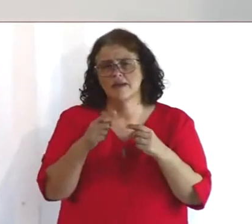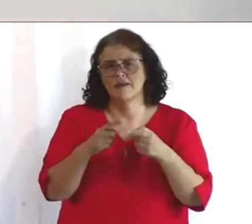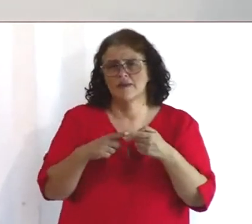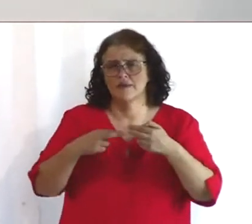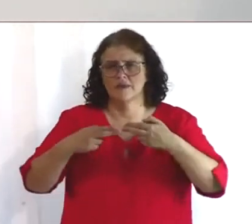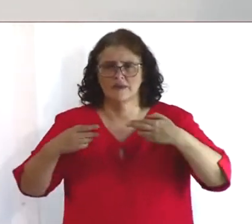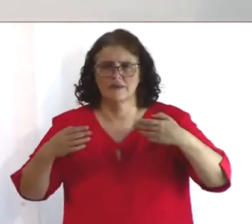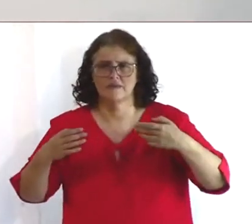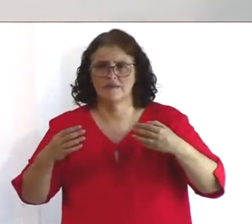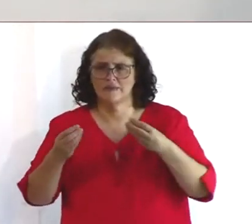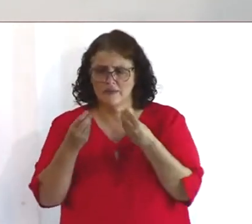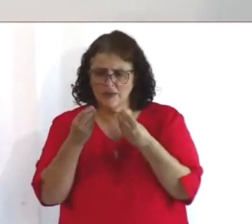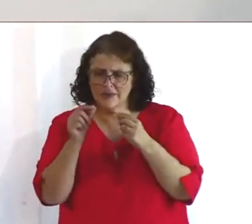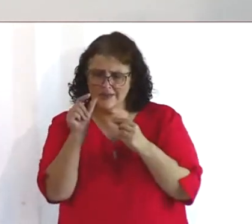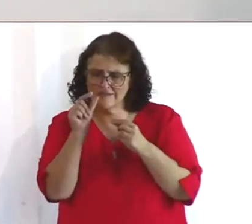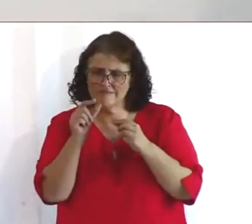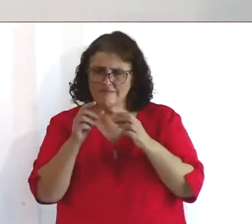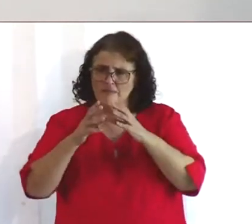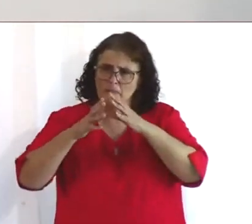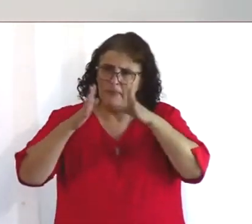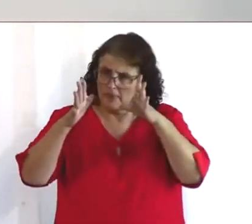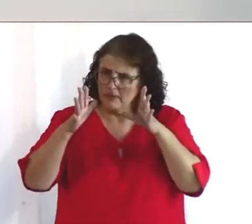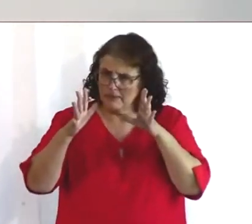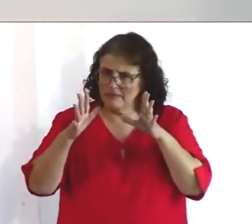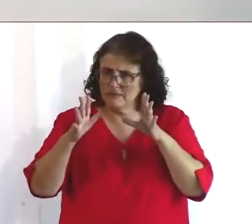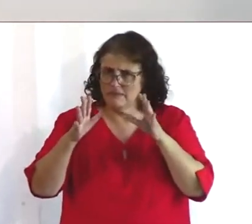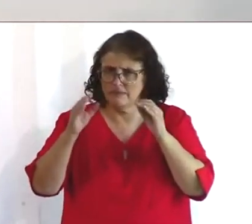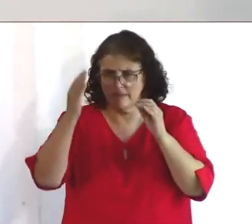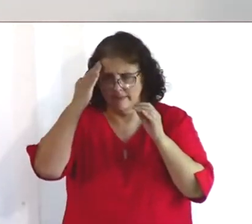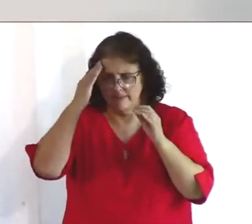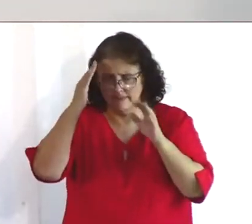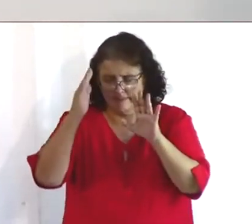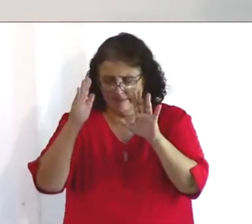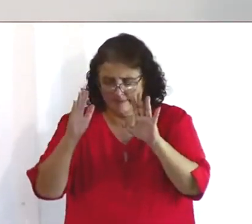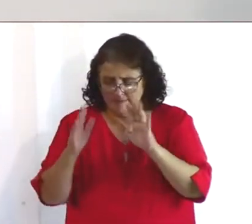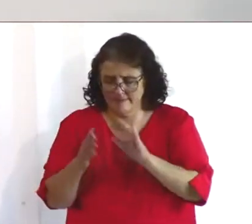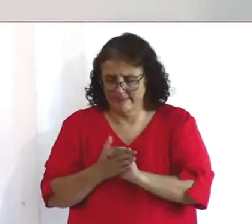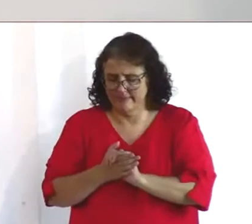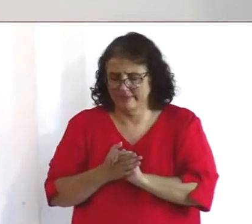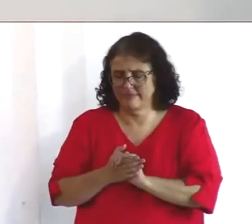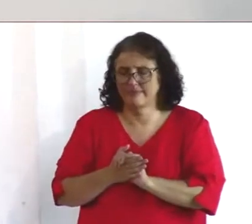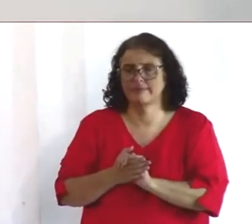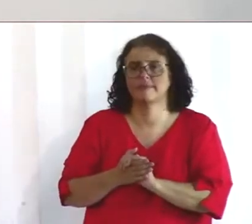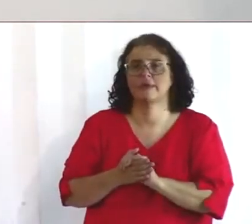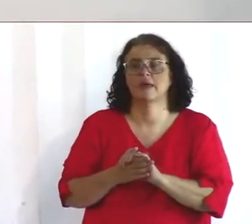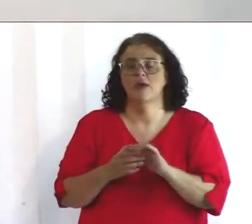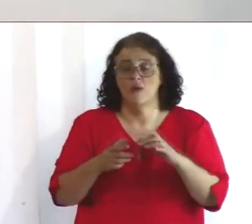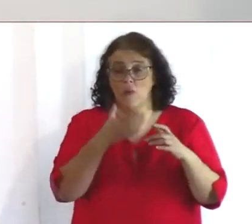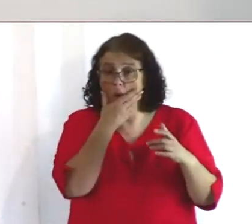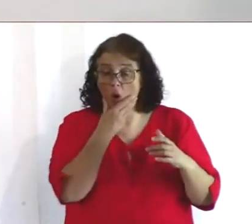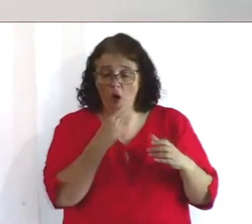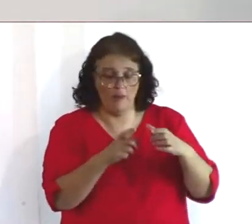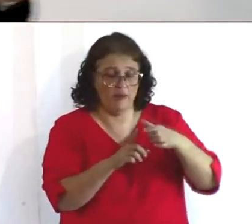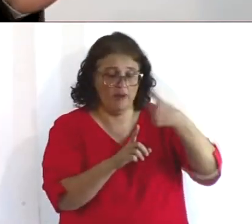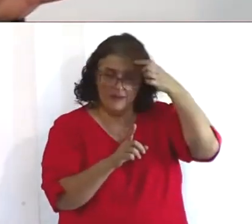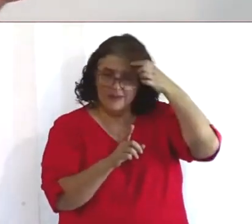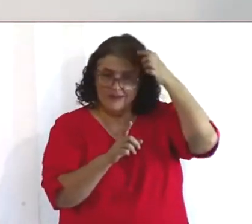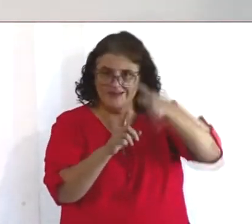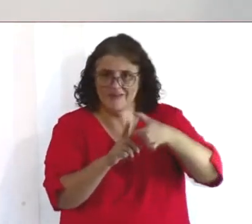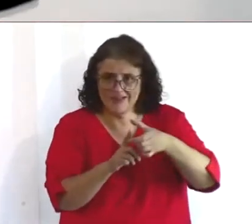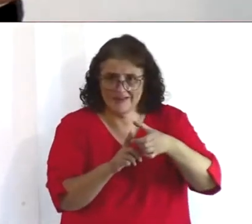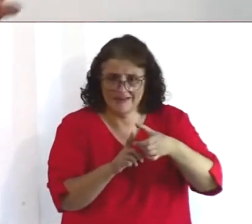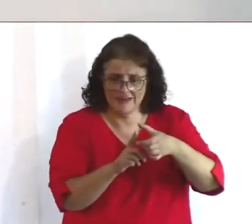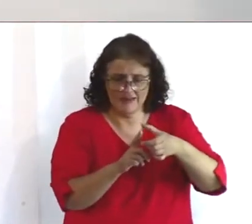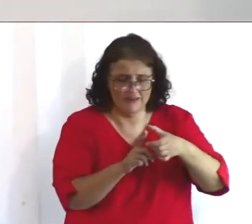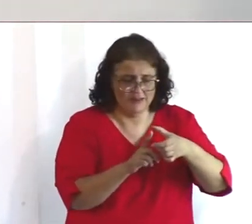A primeira coisa que eu quero dizer é que o homem que estava endemoniado, possesso de espírito imundo naquele lugar, na sua depravação total,